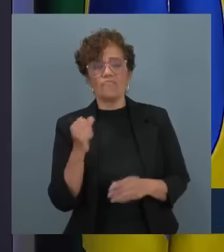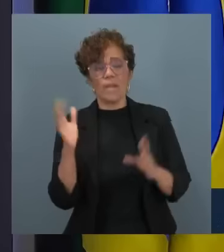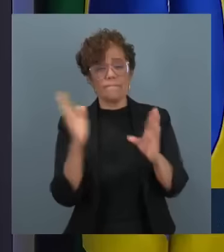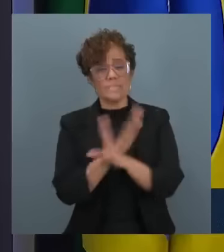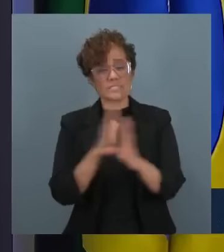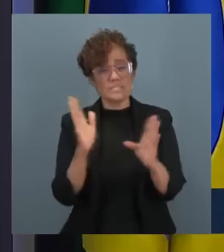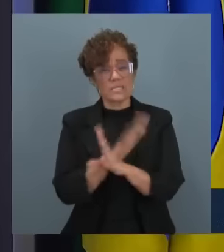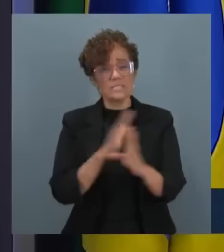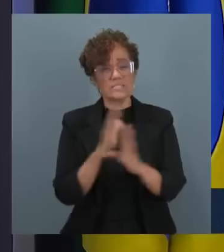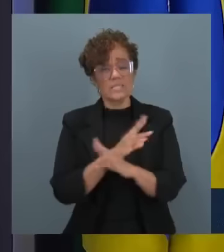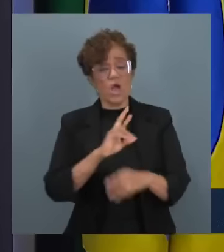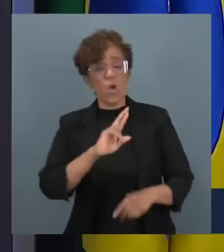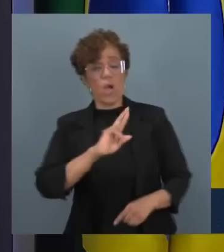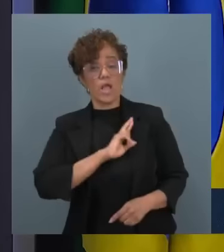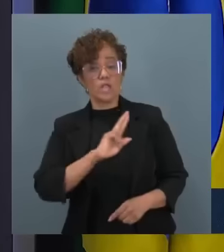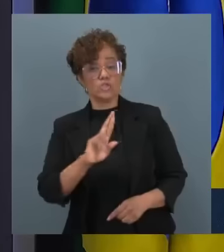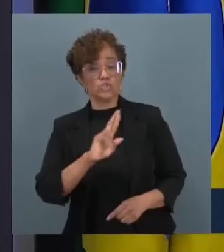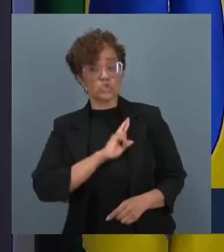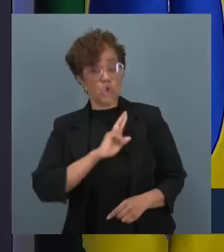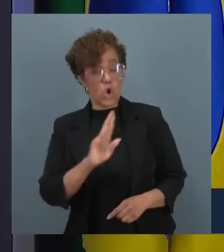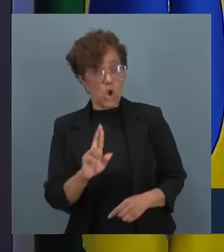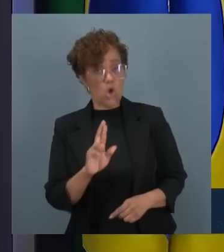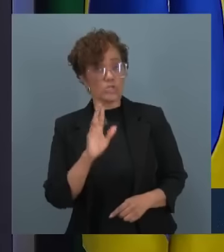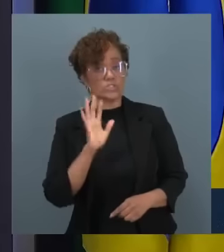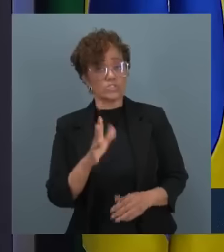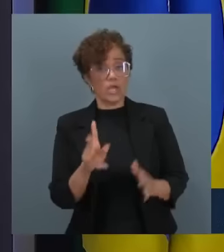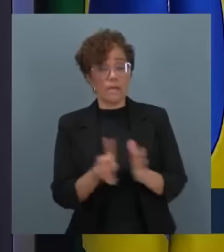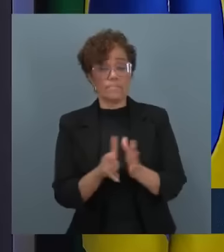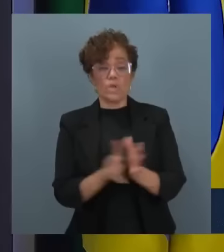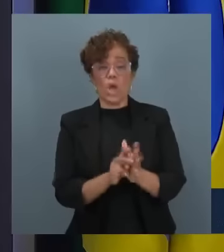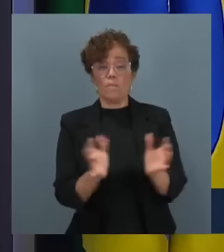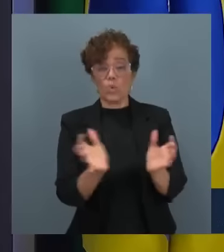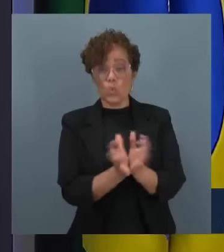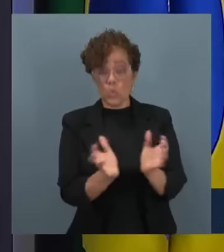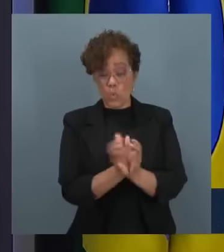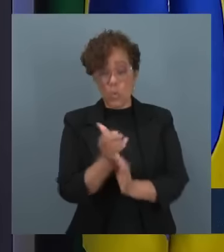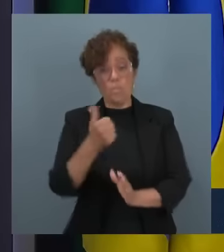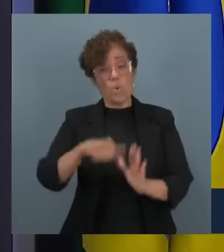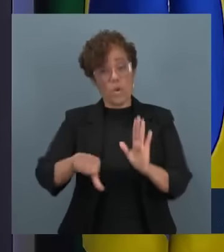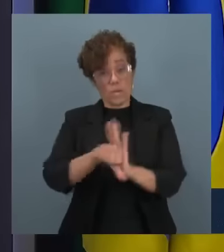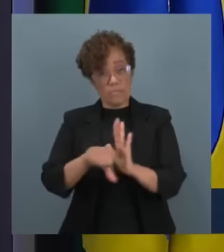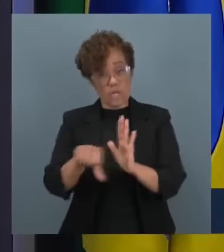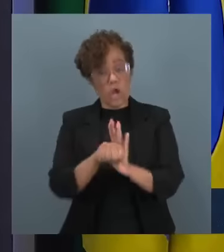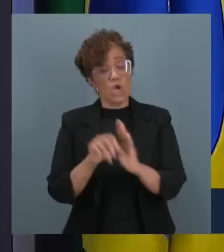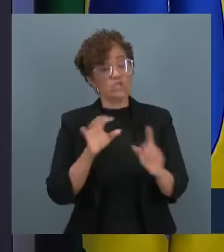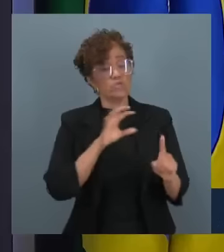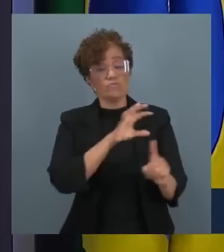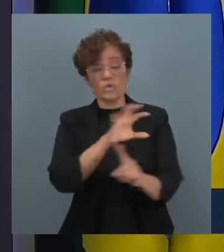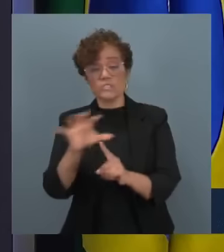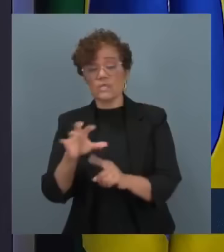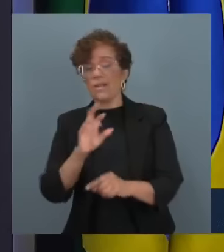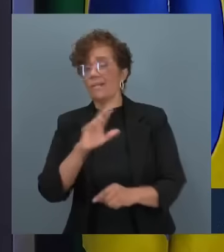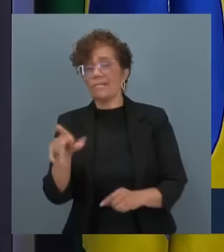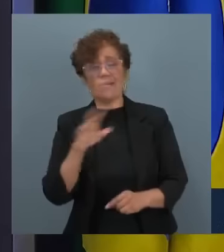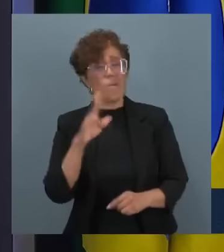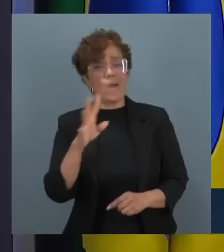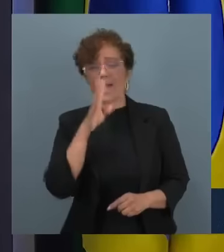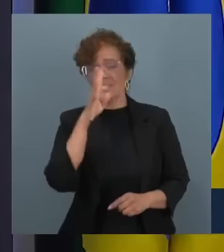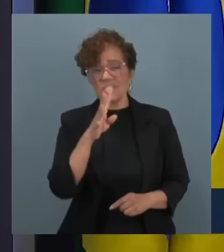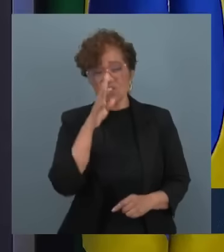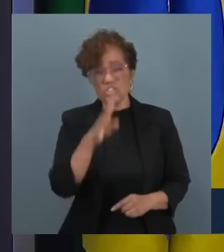perseguição religiosa promovida por facções criminosas. Não é exagero, senhor presidente, é